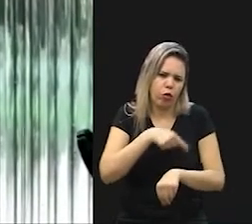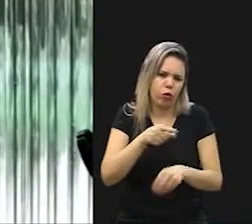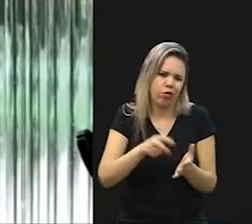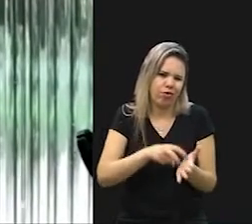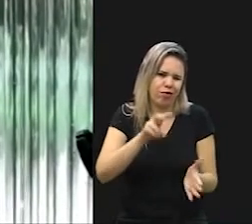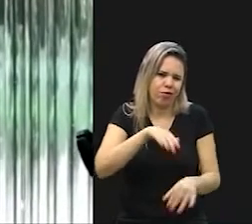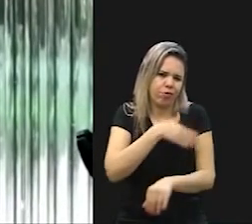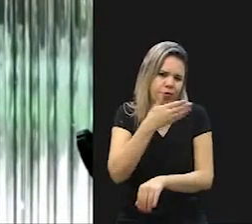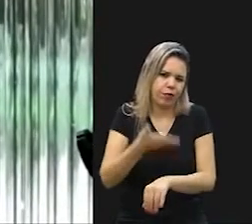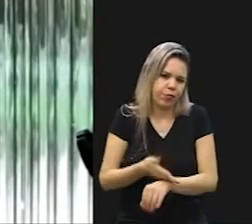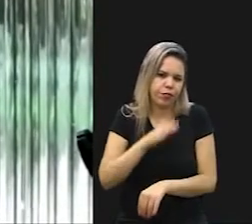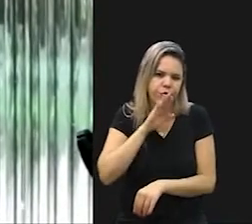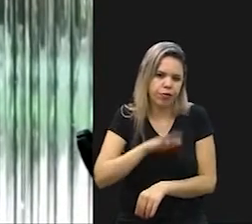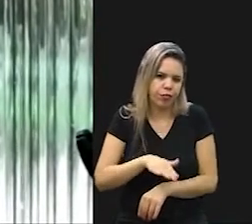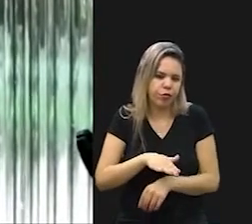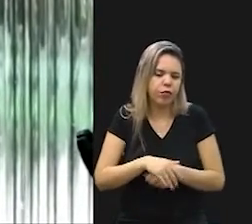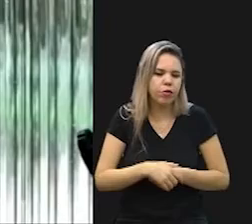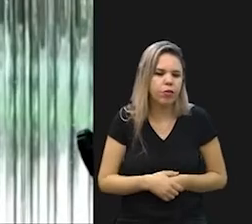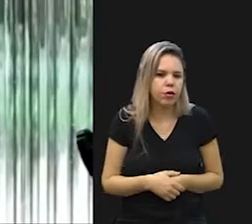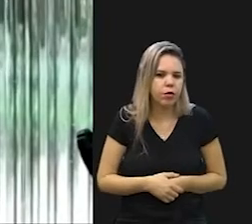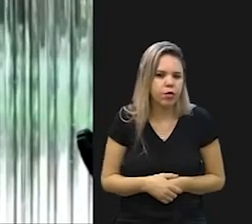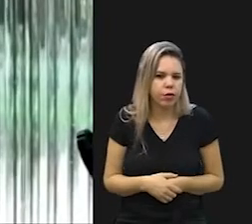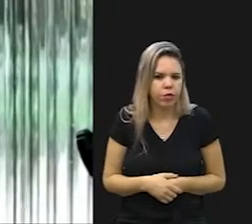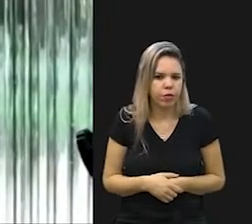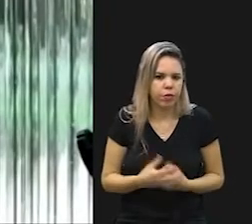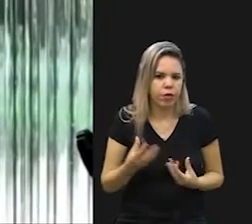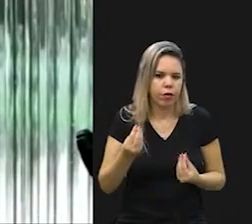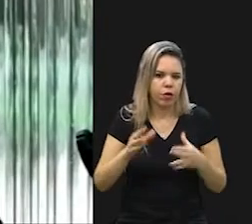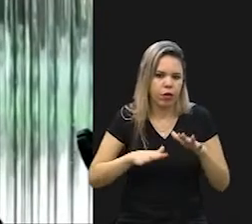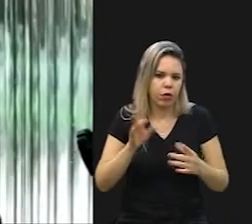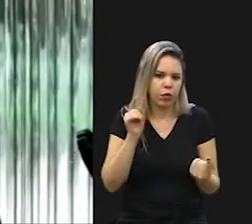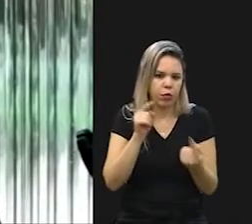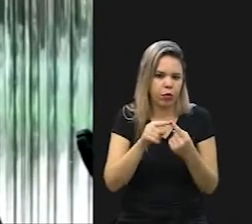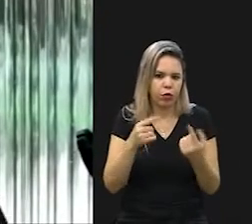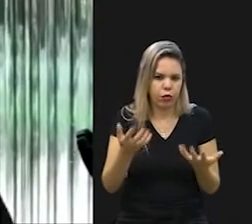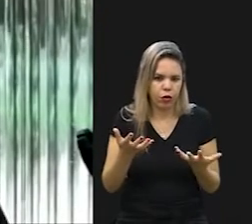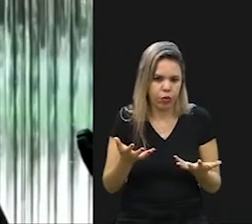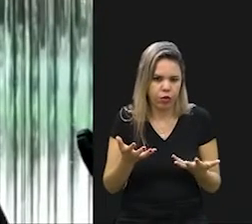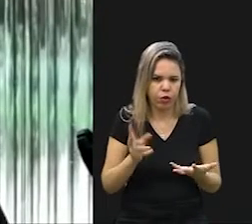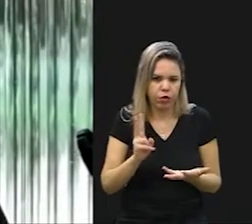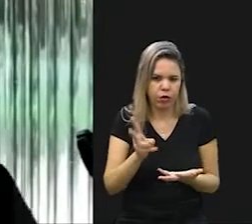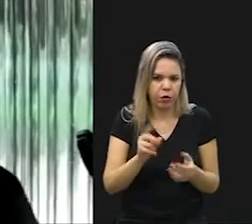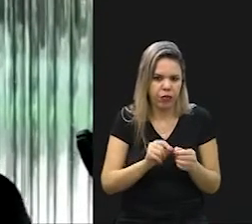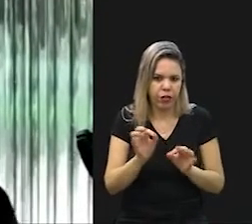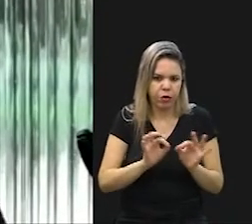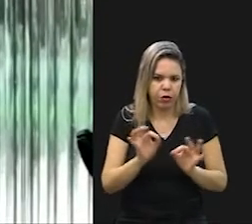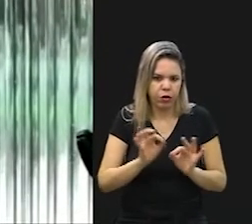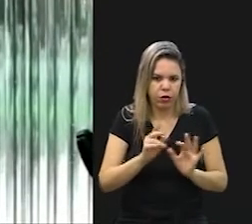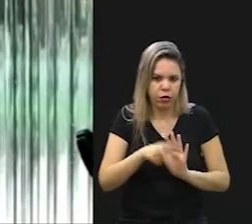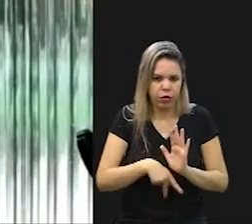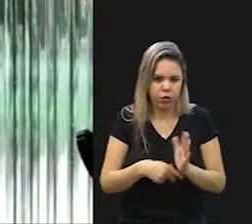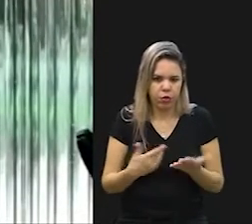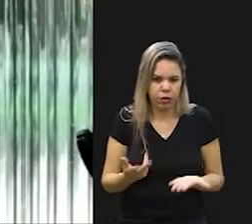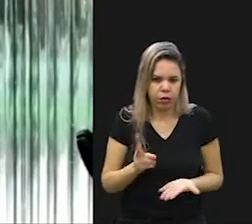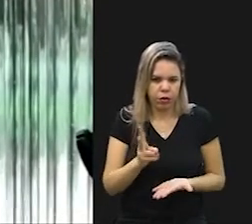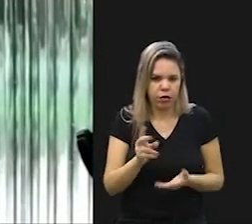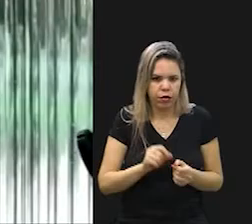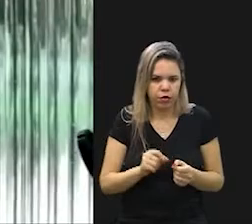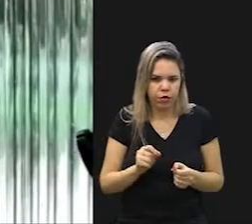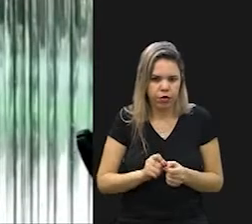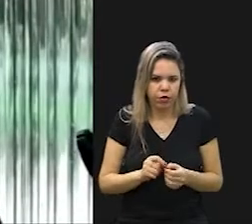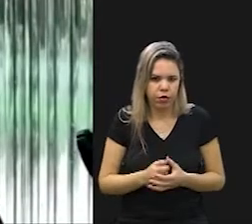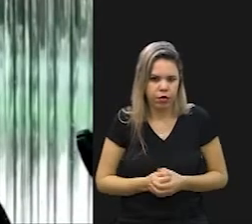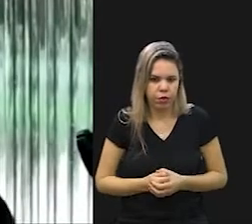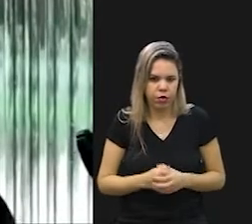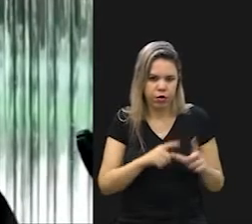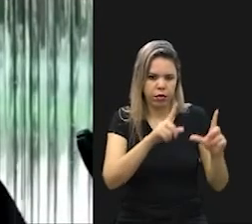manhã inteira, tarde inteira, noite inteira. Vai muito do objetivo que eu quero. Eu sempre faço um planejamento, a gente sempre faz um